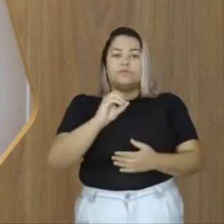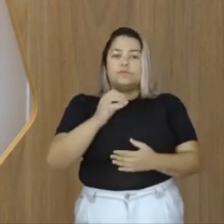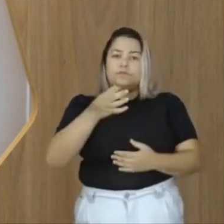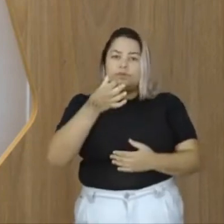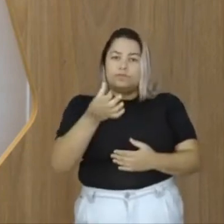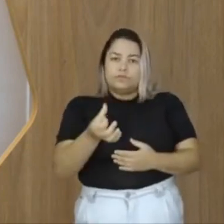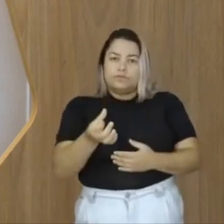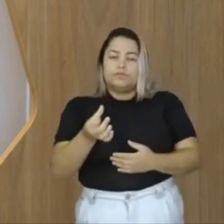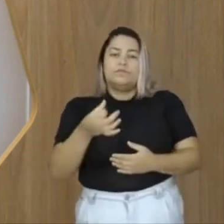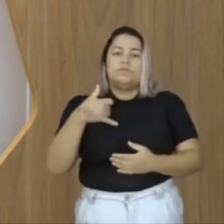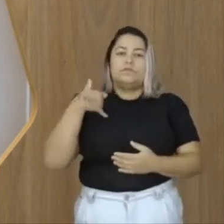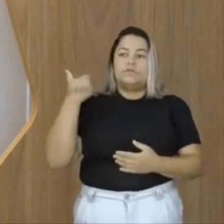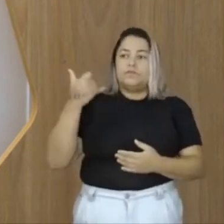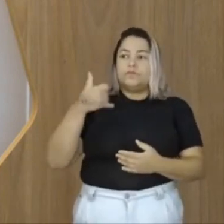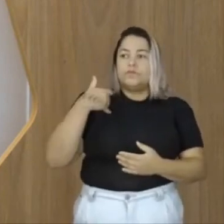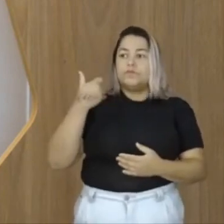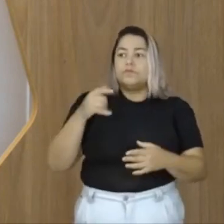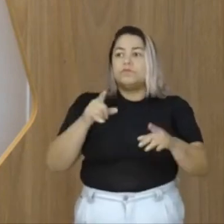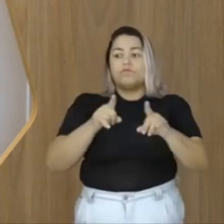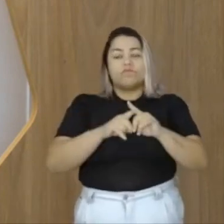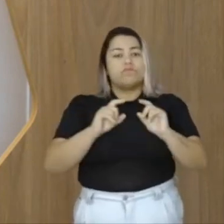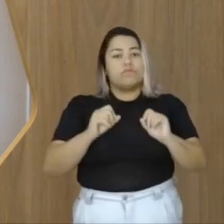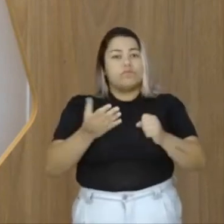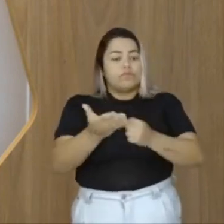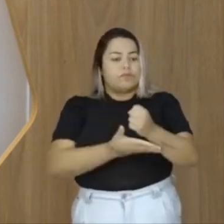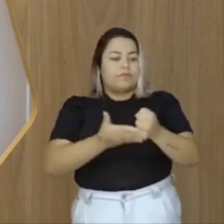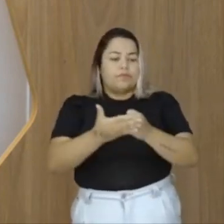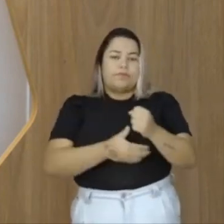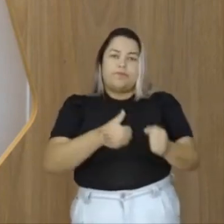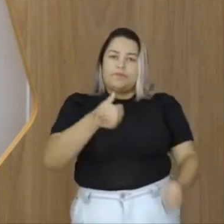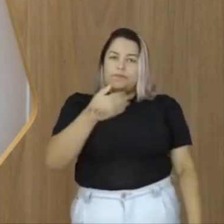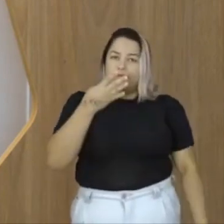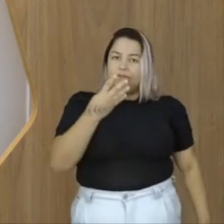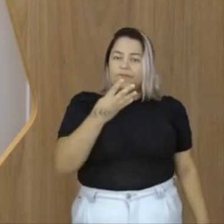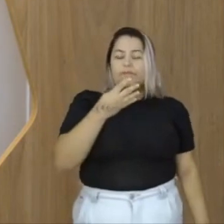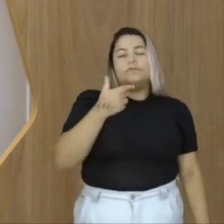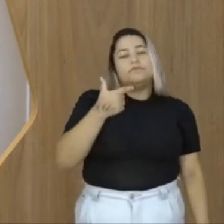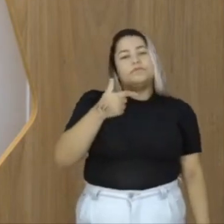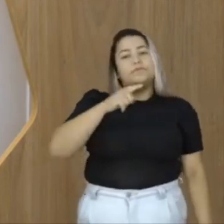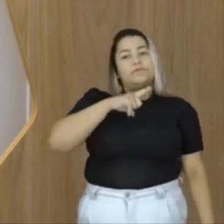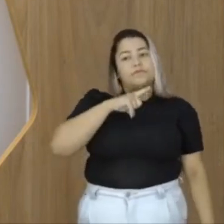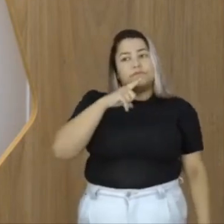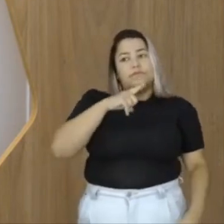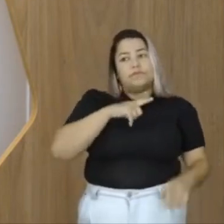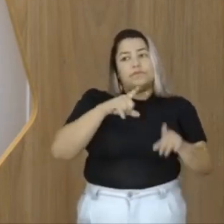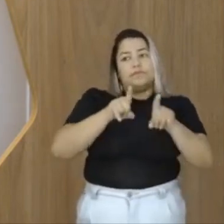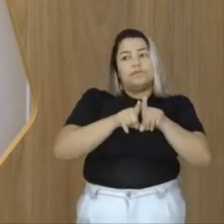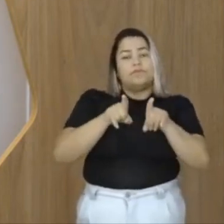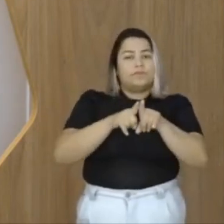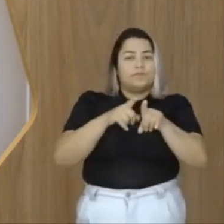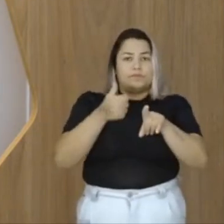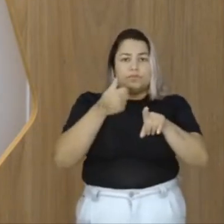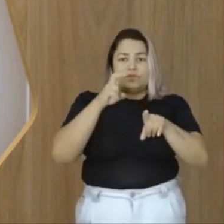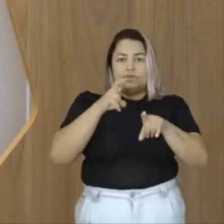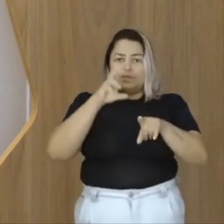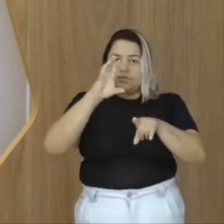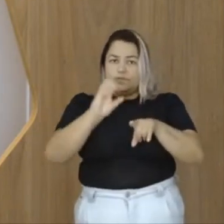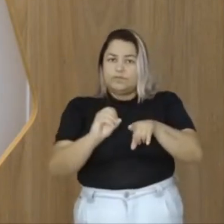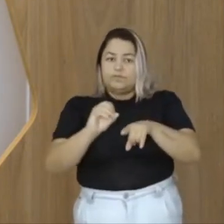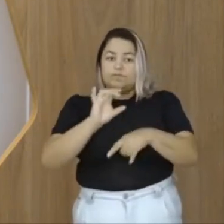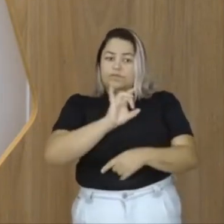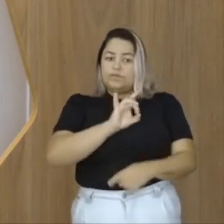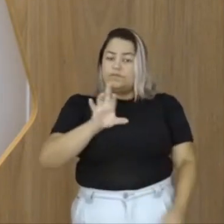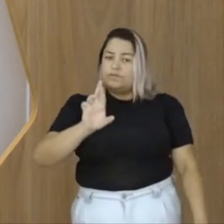além do que a gente chama do benefício básico, que é de 142, recebe mais um benefício de R$150 por